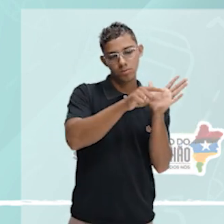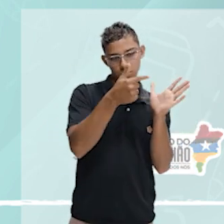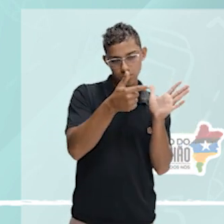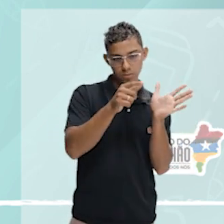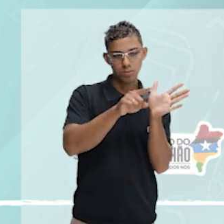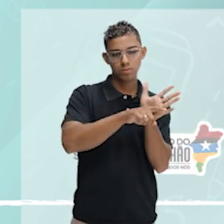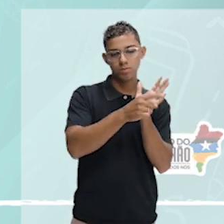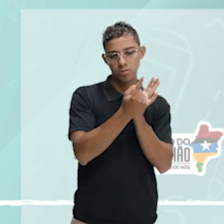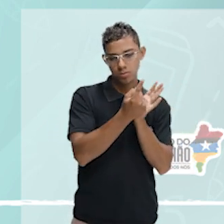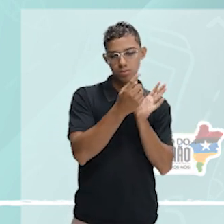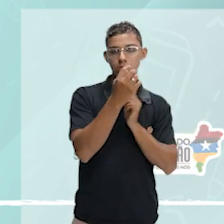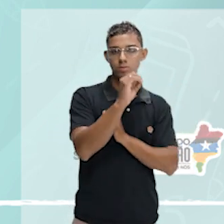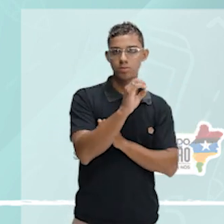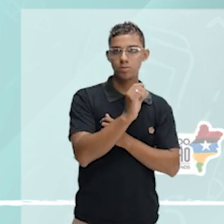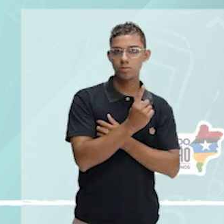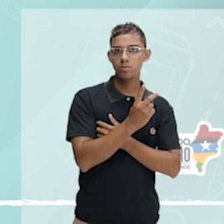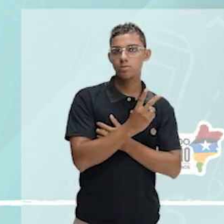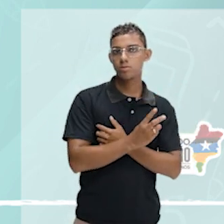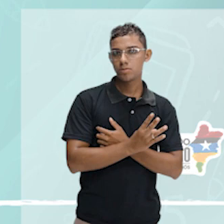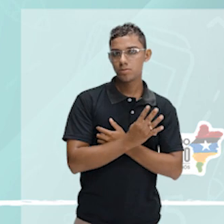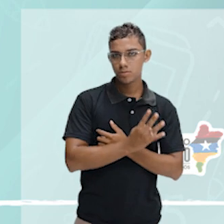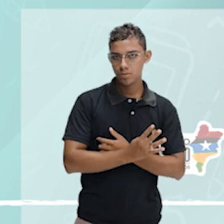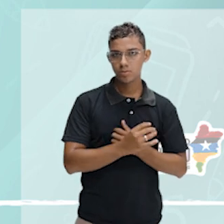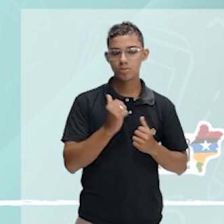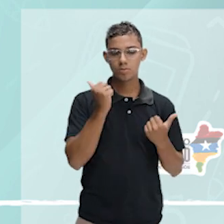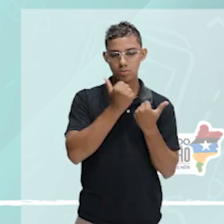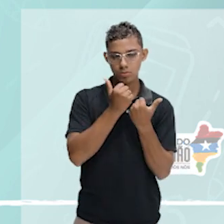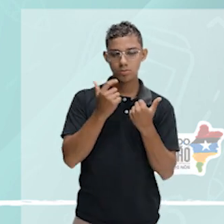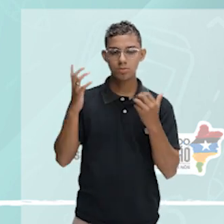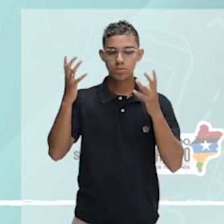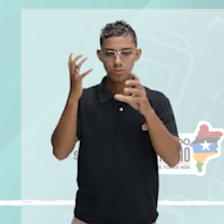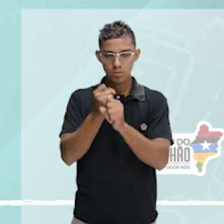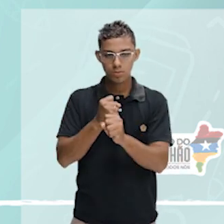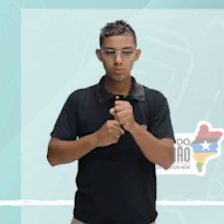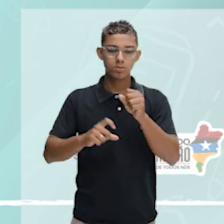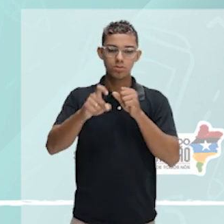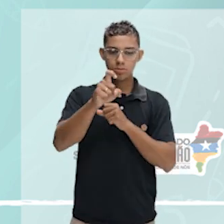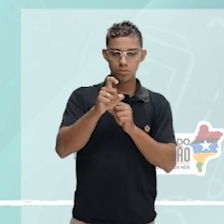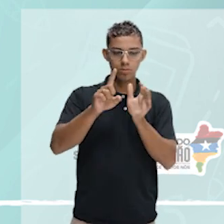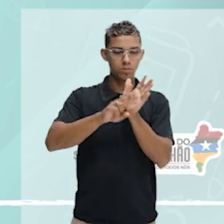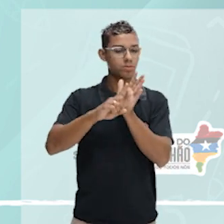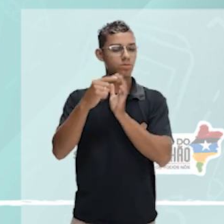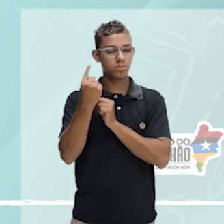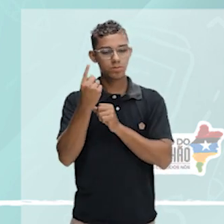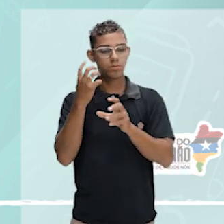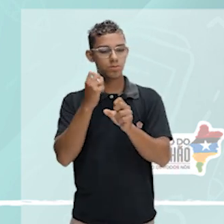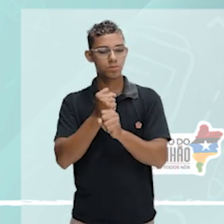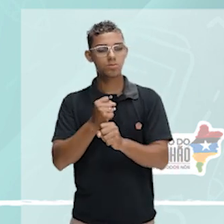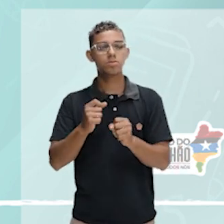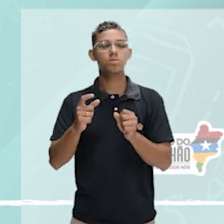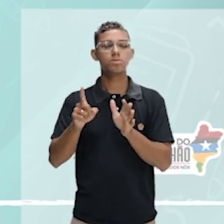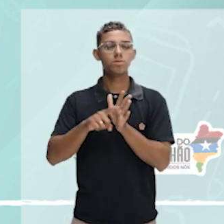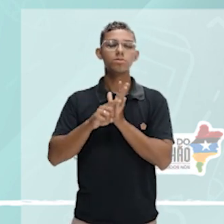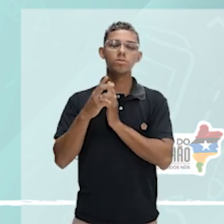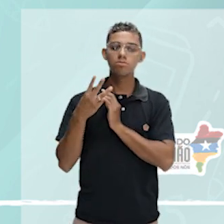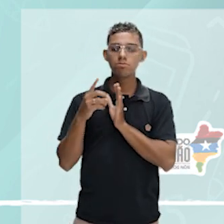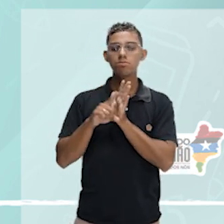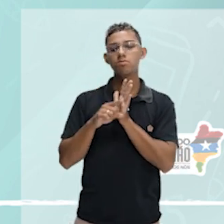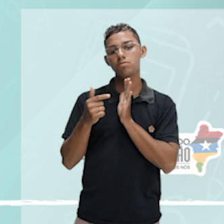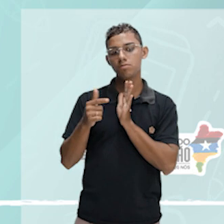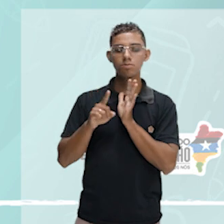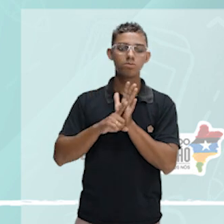eu já vou começar a trabalhar com a potência porque o meu cálculo é o 2 elevado ao valor que a gente acabou de descobrir